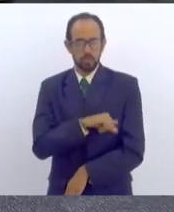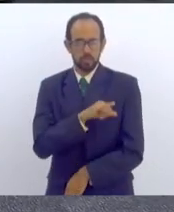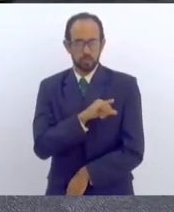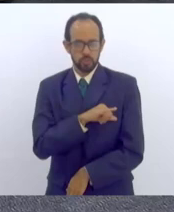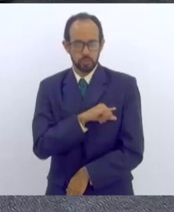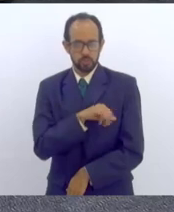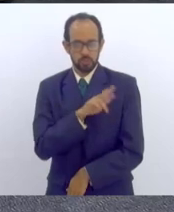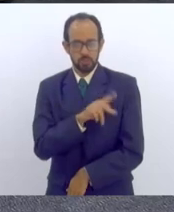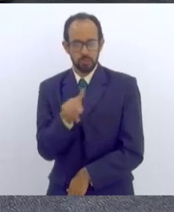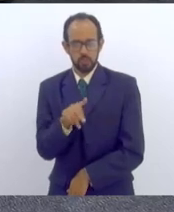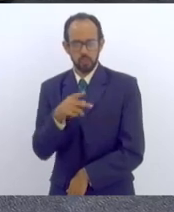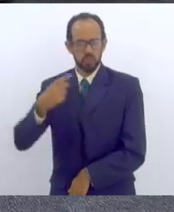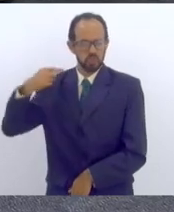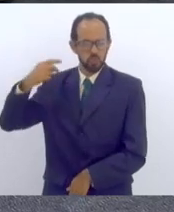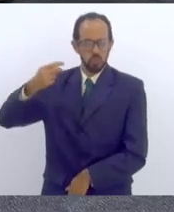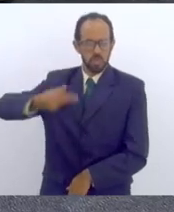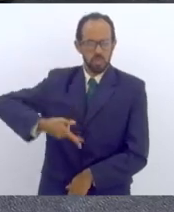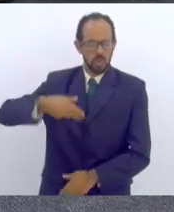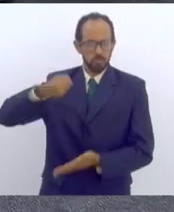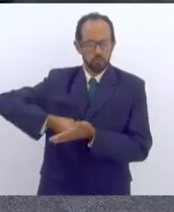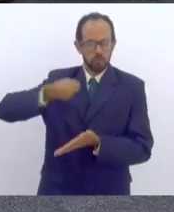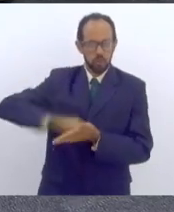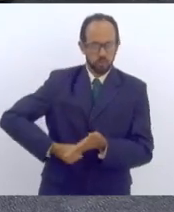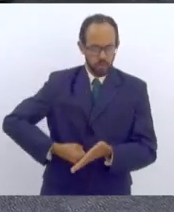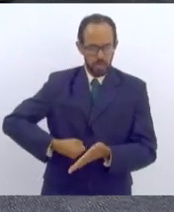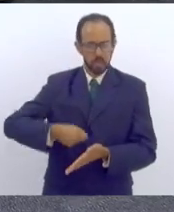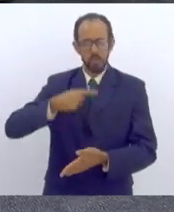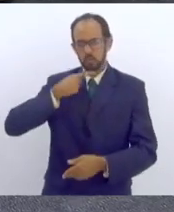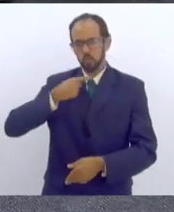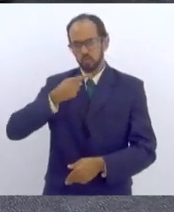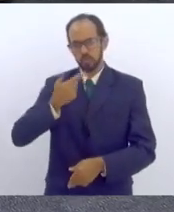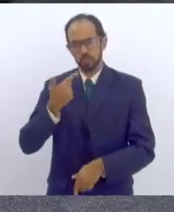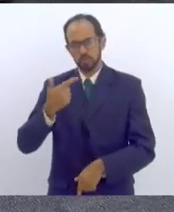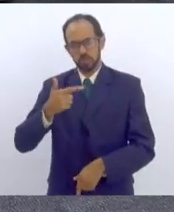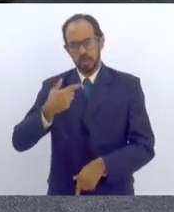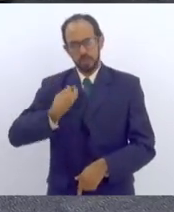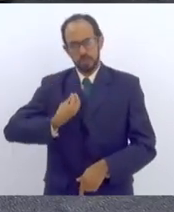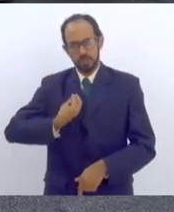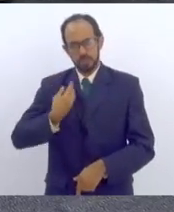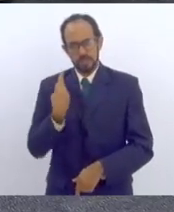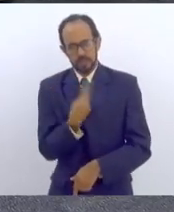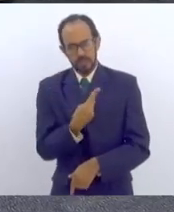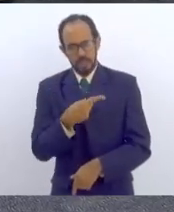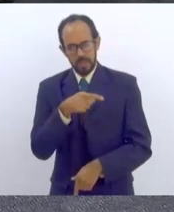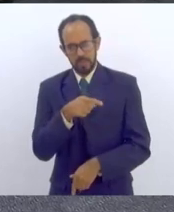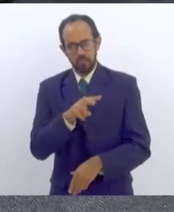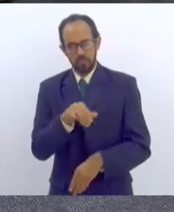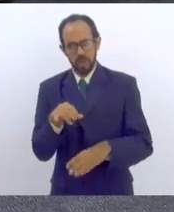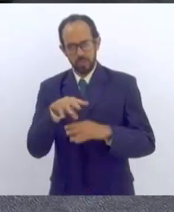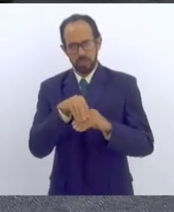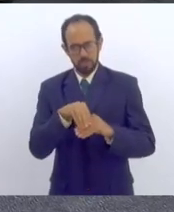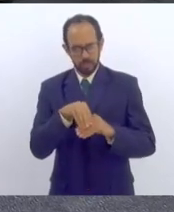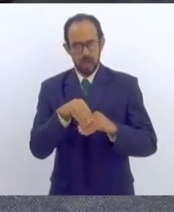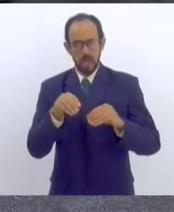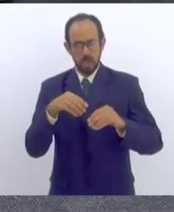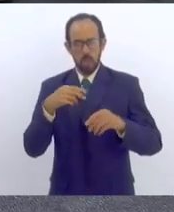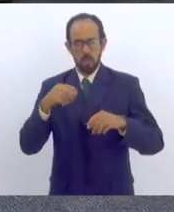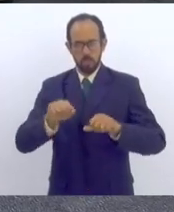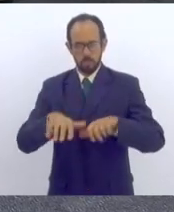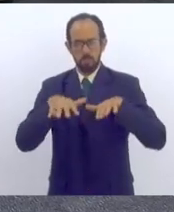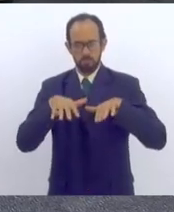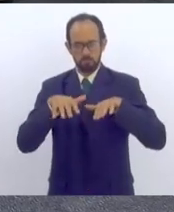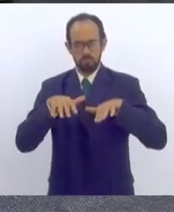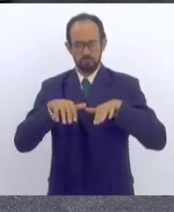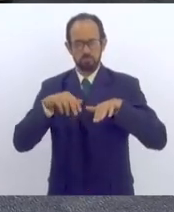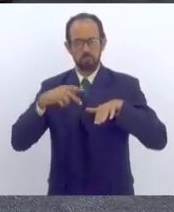uma longa trajetória de militância, que eu não tenho dúvida que a presença dela aqui é histórica e vai acrescentar muito a esse parlamento. Então,